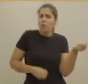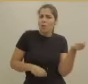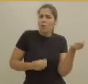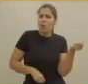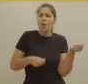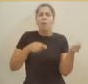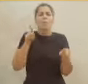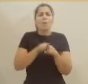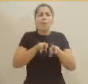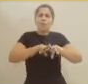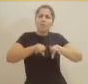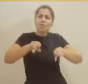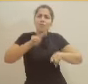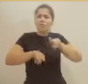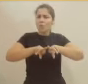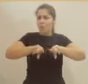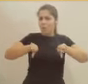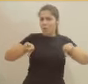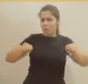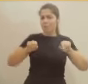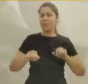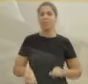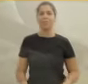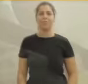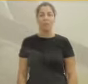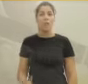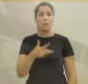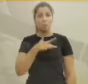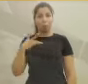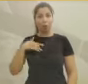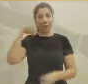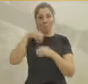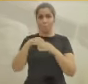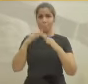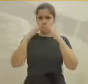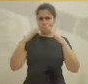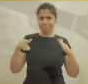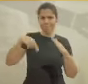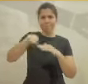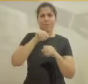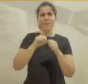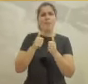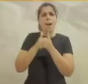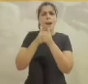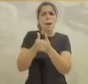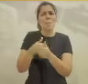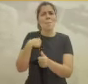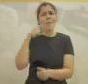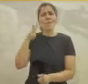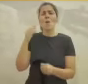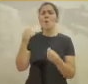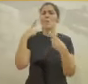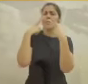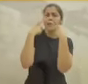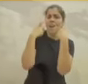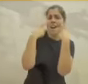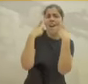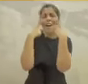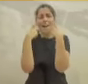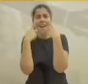violão. Ricardo Tenenbaum, tenho 33 anos, gosta de tocar violão, fazer um monte de coisa. No quarto, Dalva e Ricardo